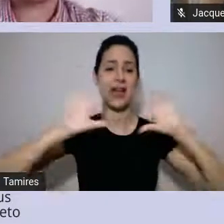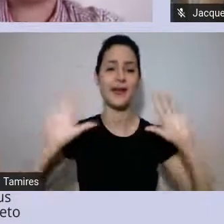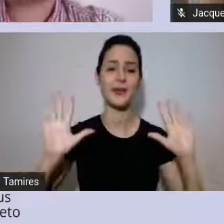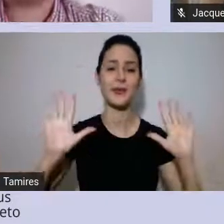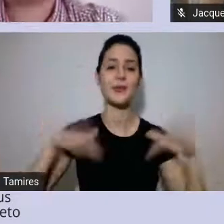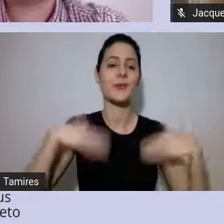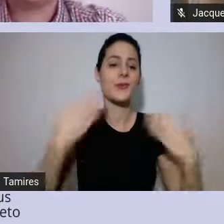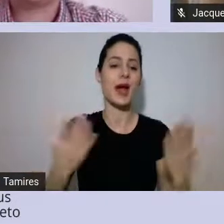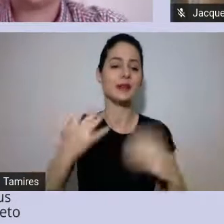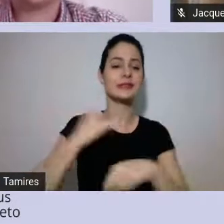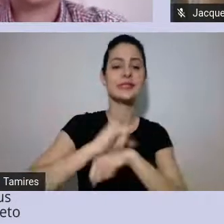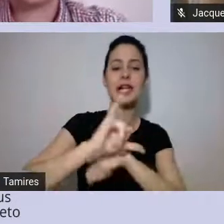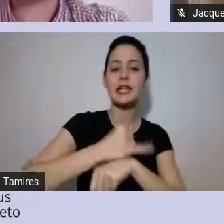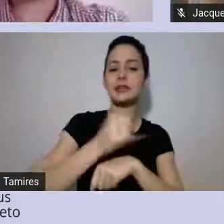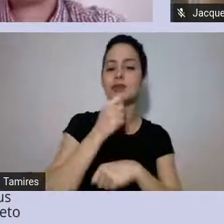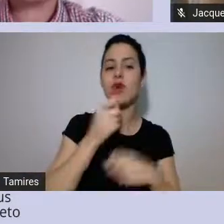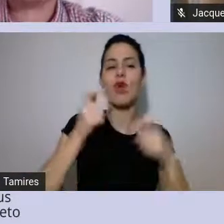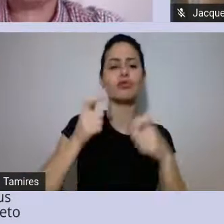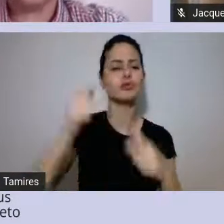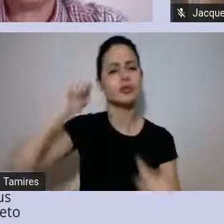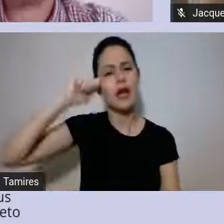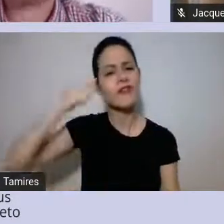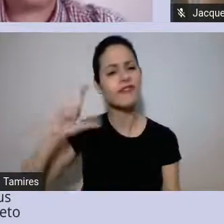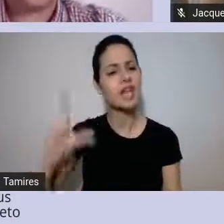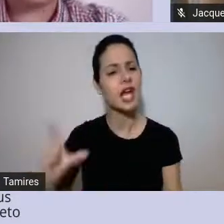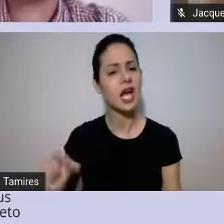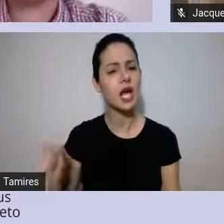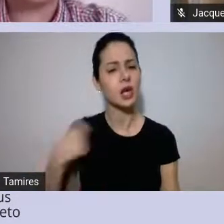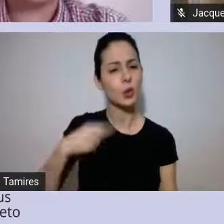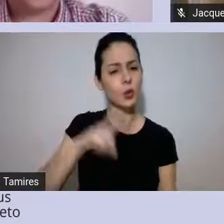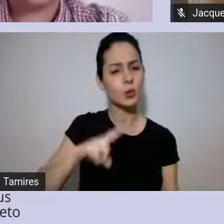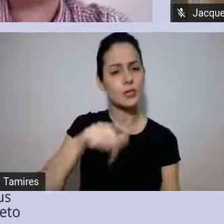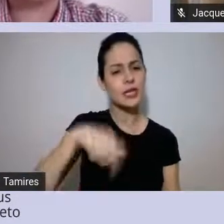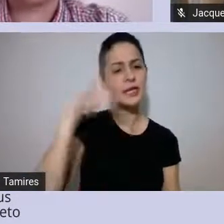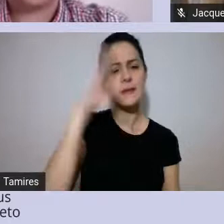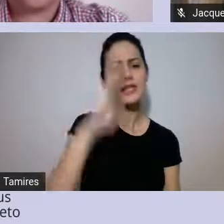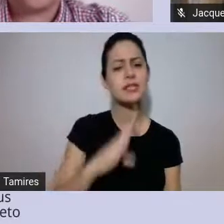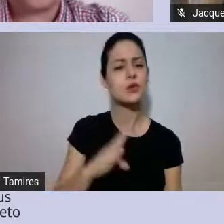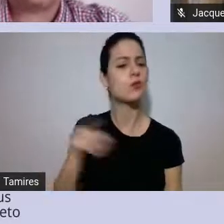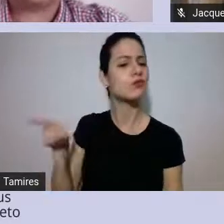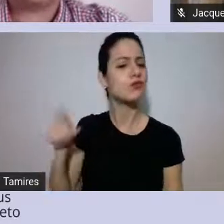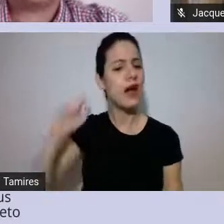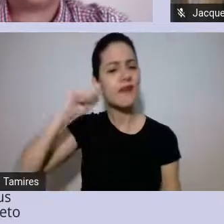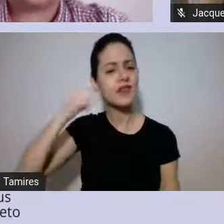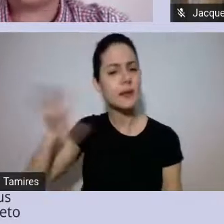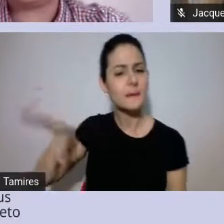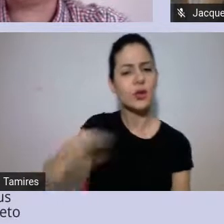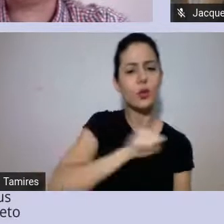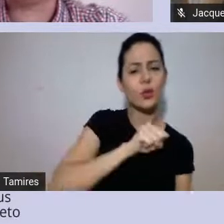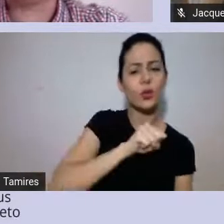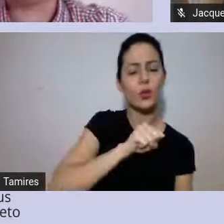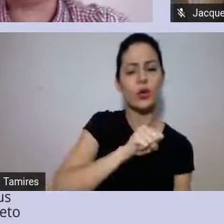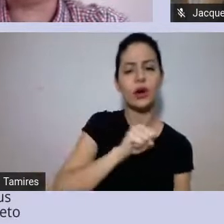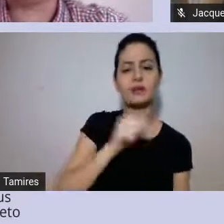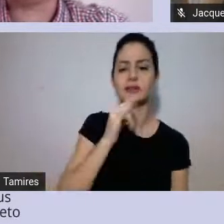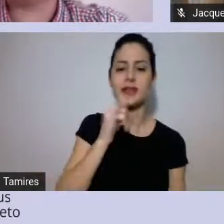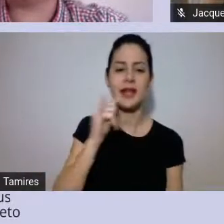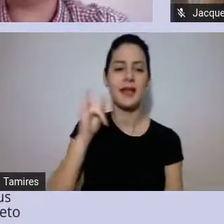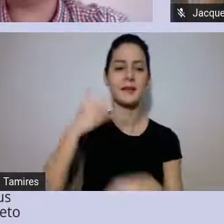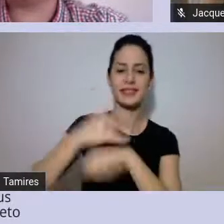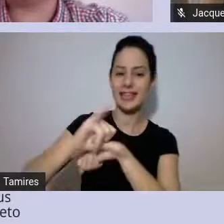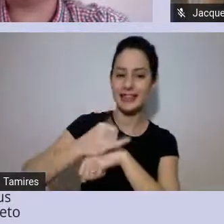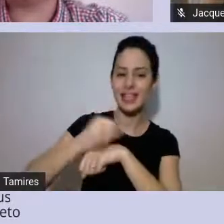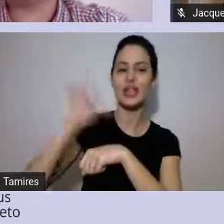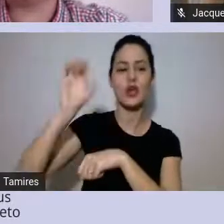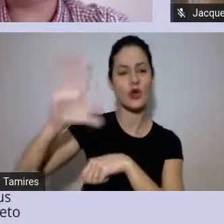as técnicas, por exemplo, de origem africana que nós utilizamos no Brasil. E quando a gente vai falar de técnicas europeias, a gente situa